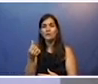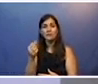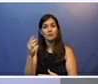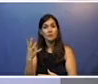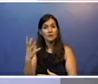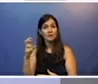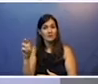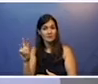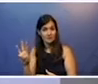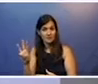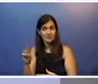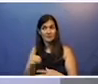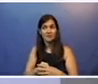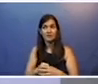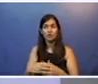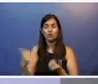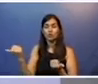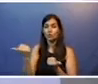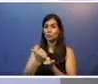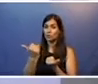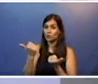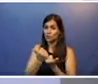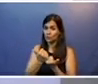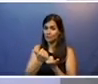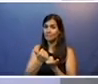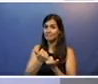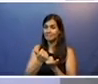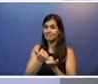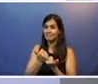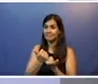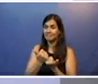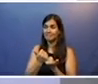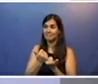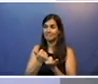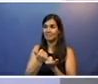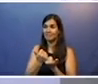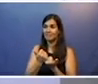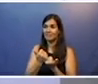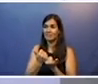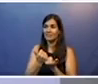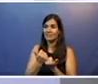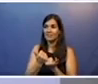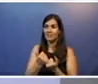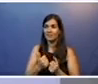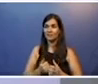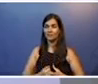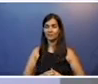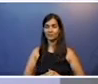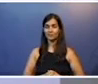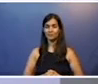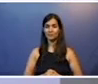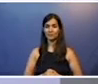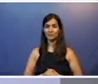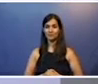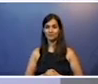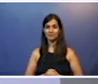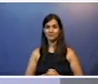0,643. Substituo esse valor. No lugar de seno de 40, eu substituí